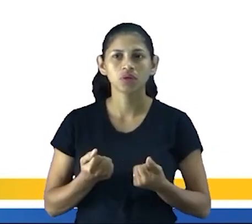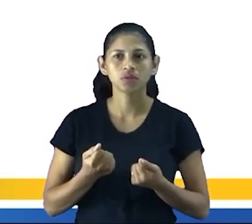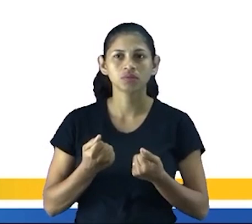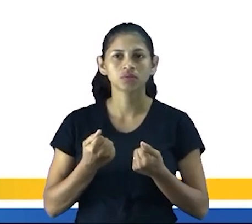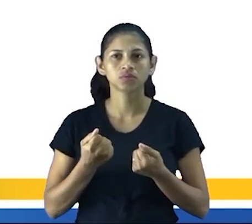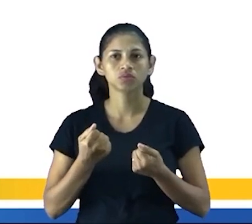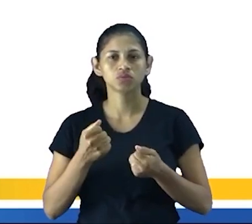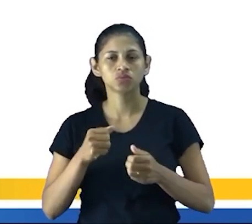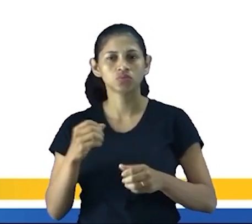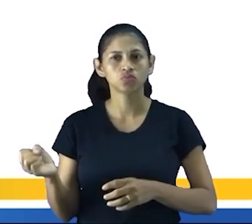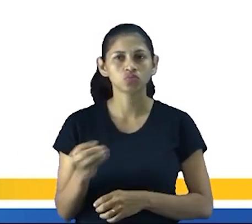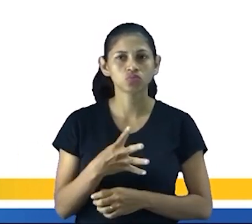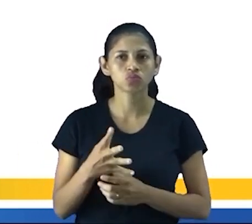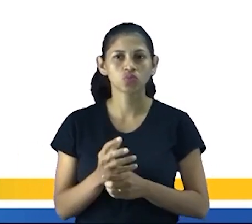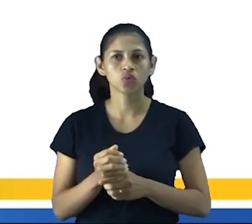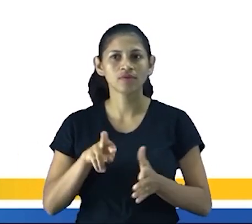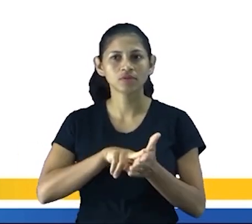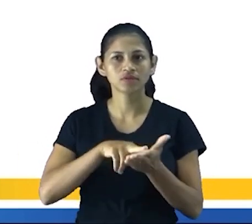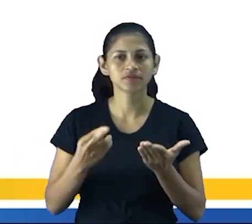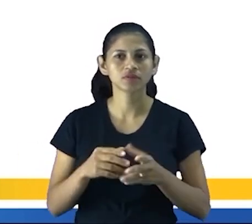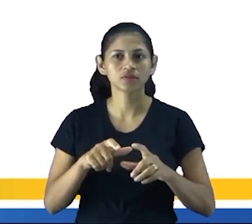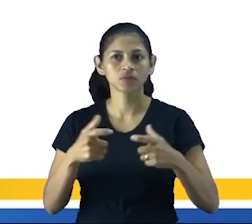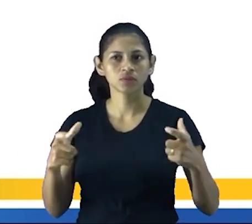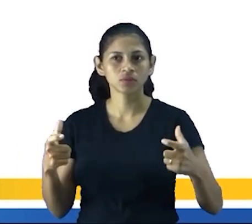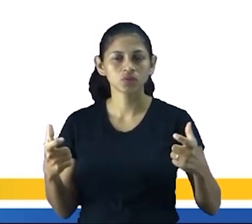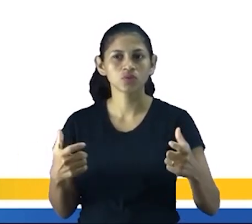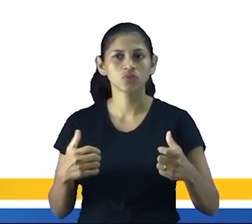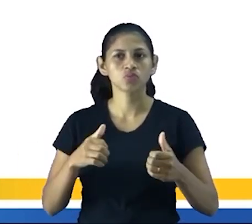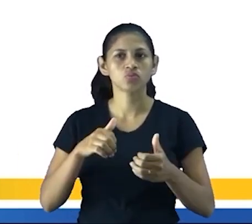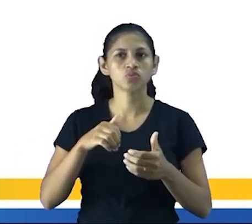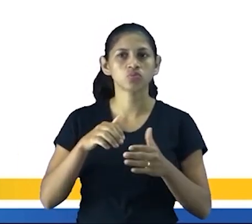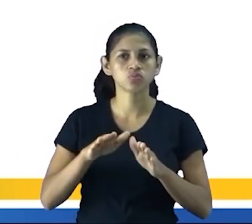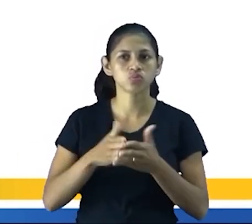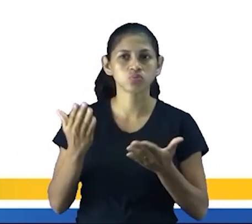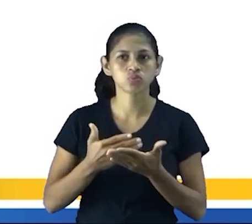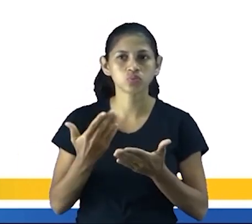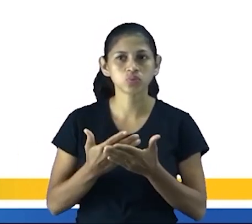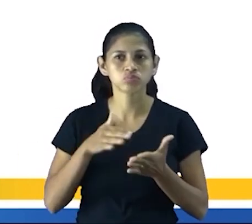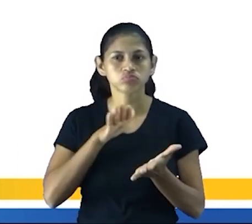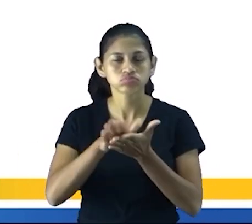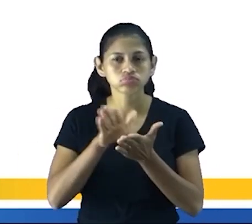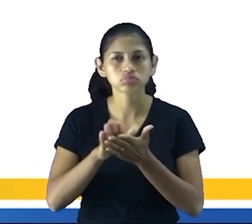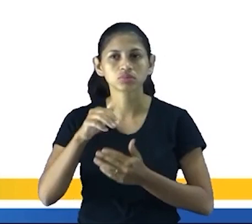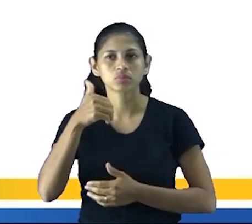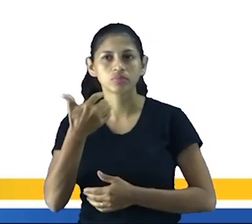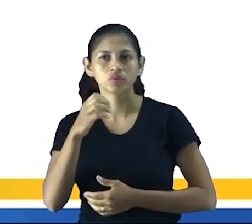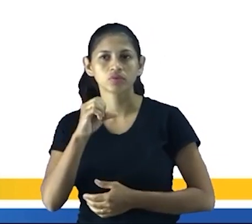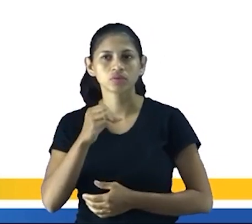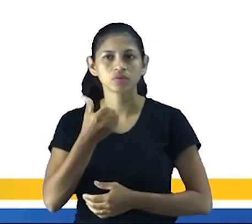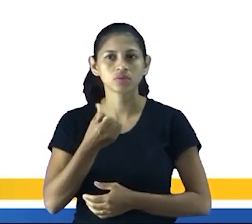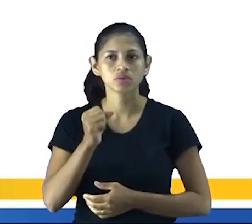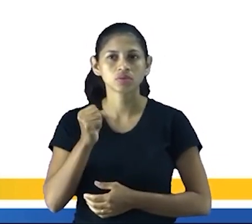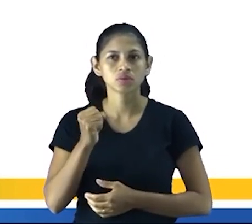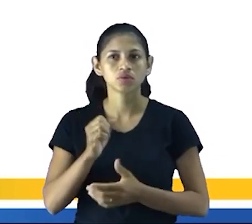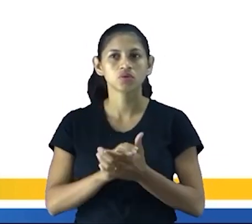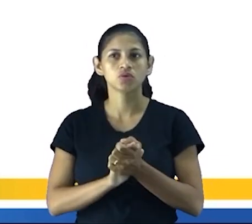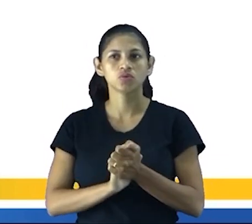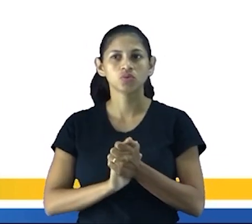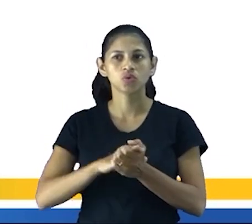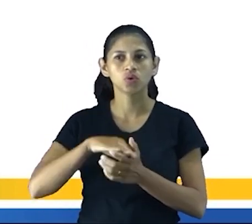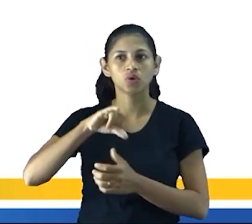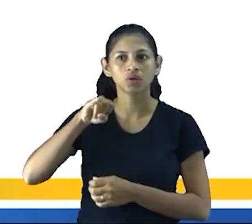versão, revista e ampliada, o livro lançado em 1988 pelo galerista Jacques Ardes,